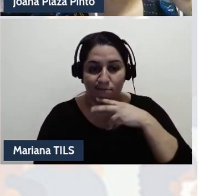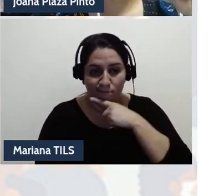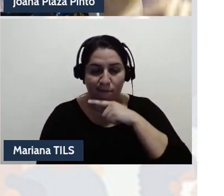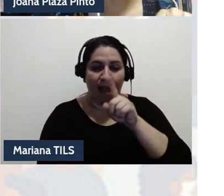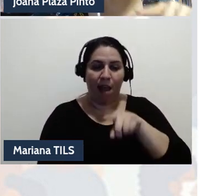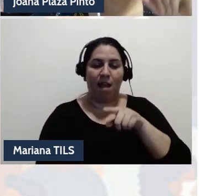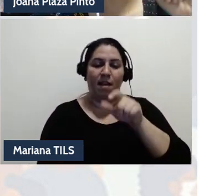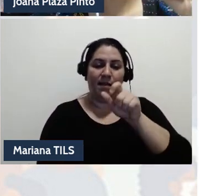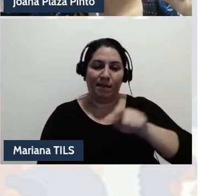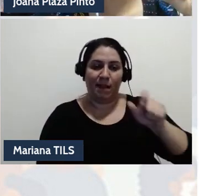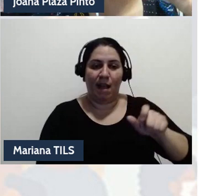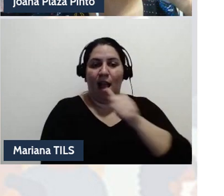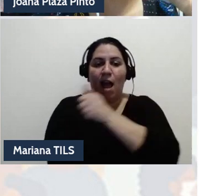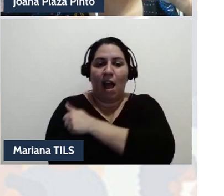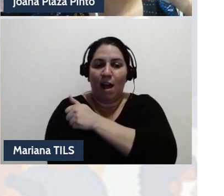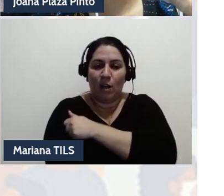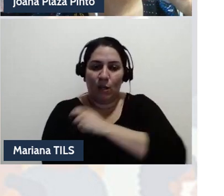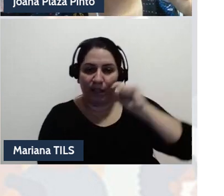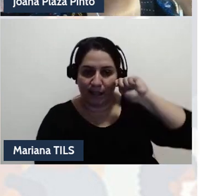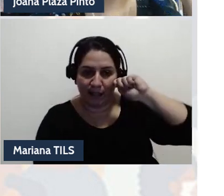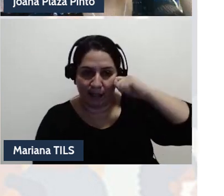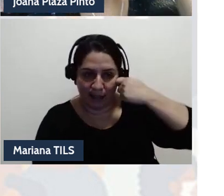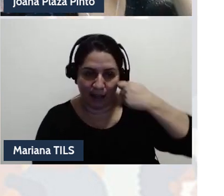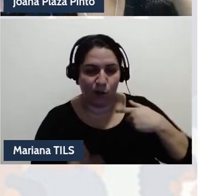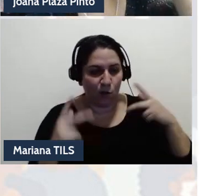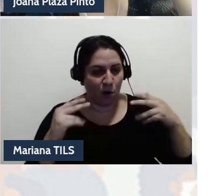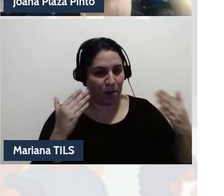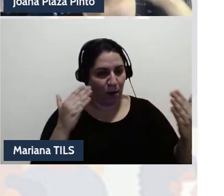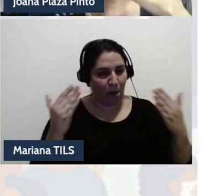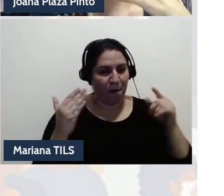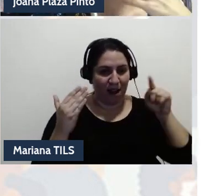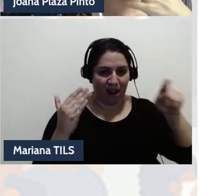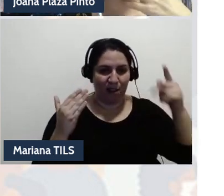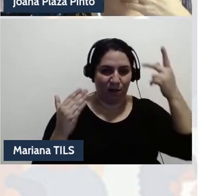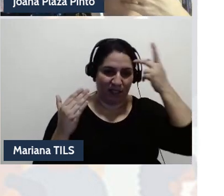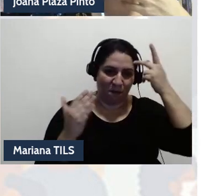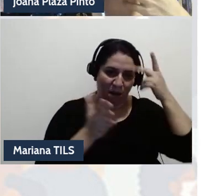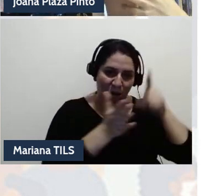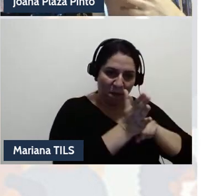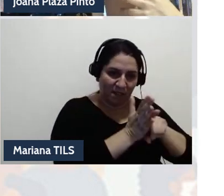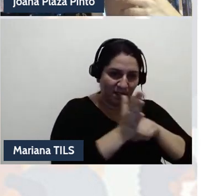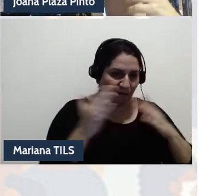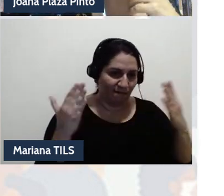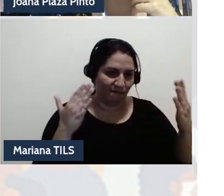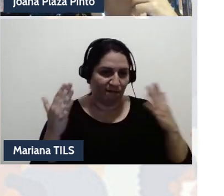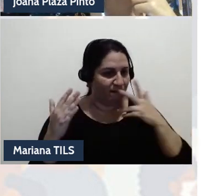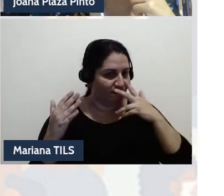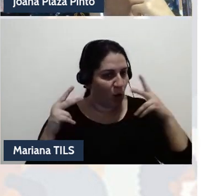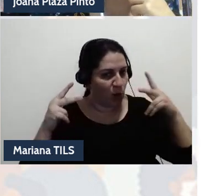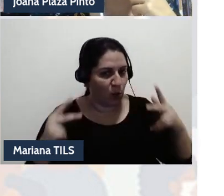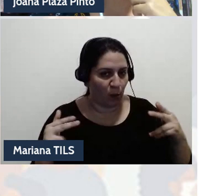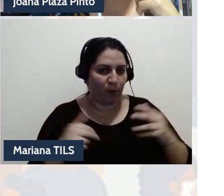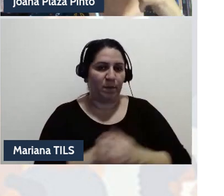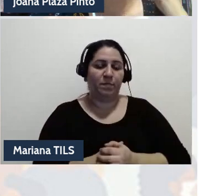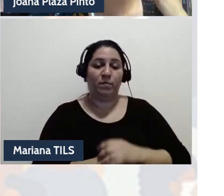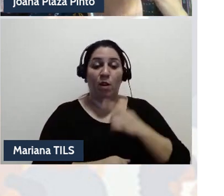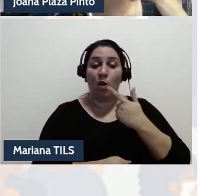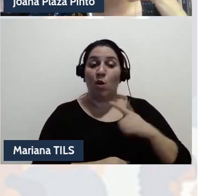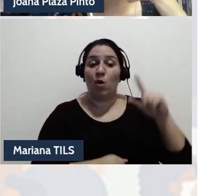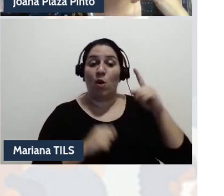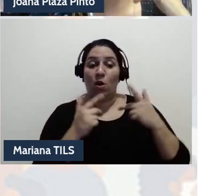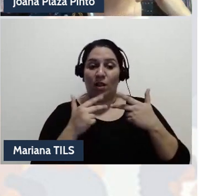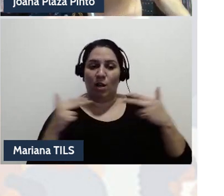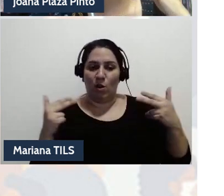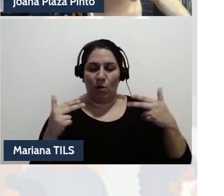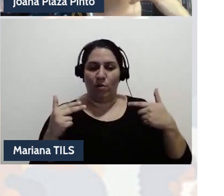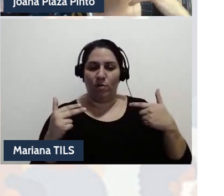negros, tá? Pelo que eu estou vendo aqui da pesquisa do Guelé 10. Outra coisa que me chamou a